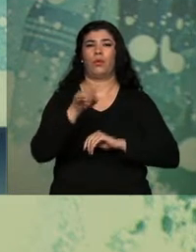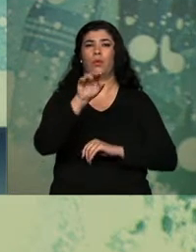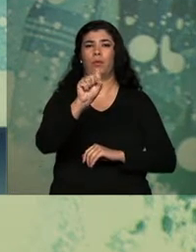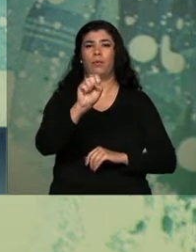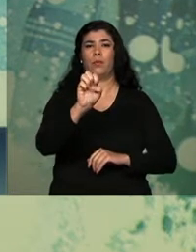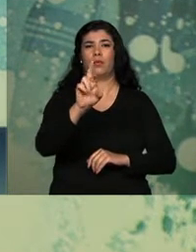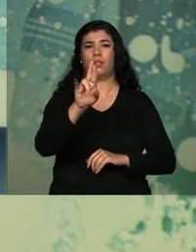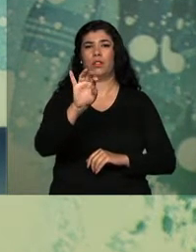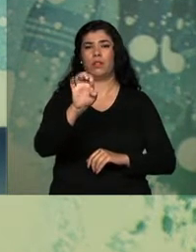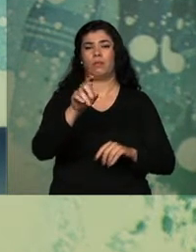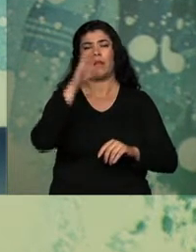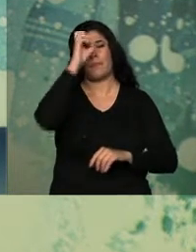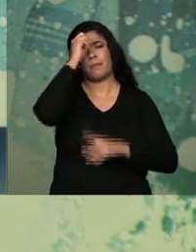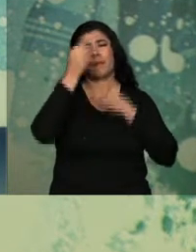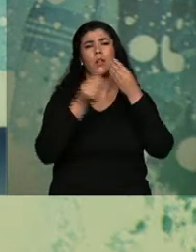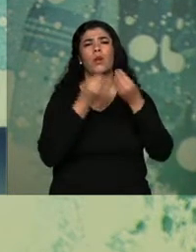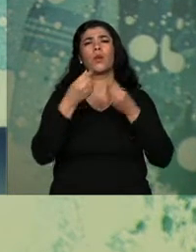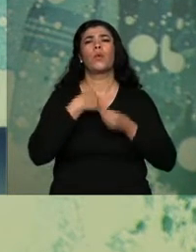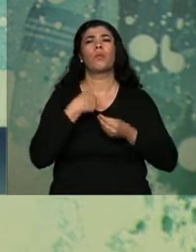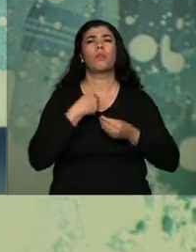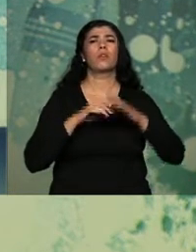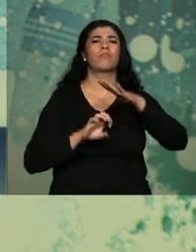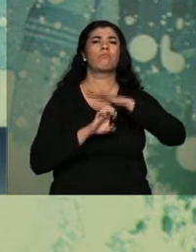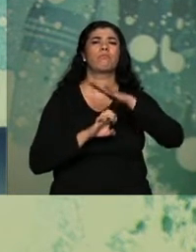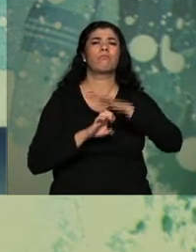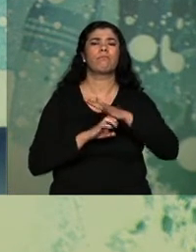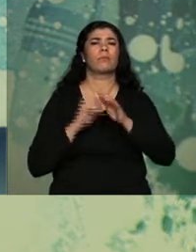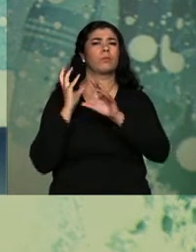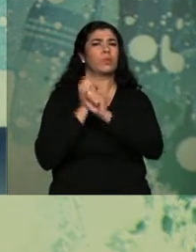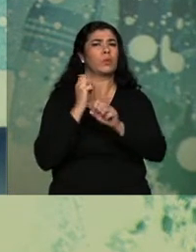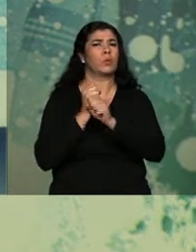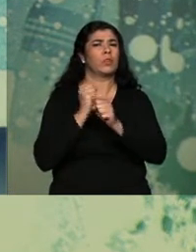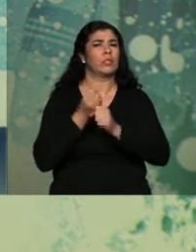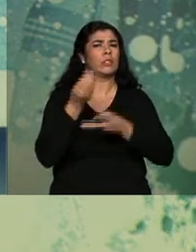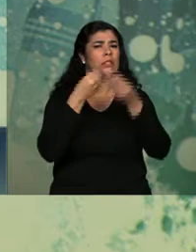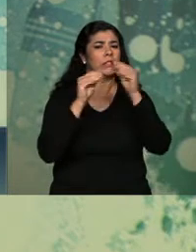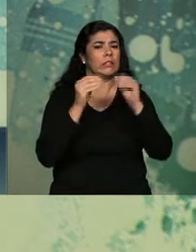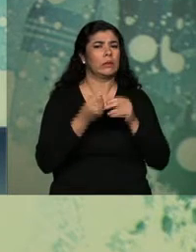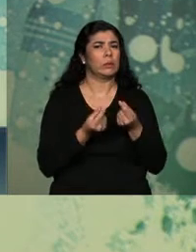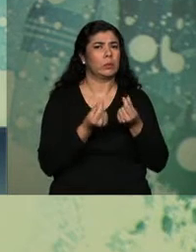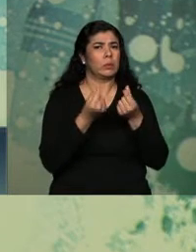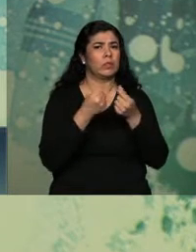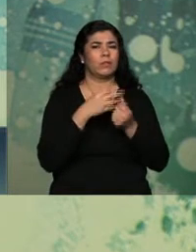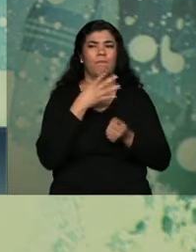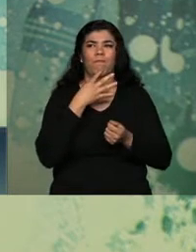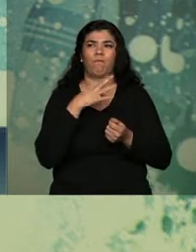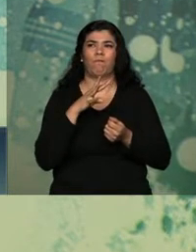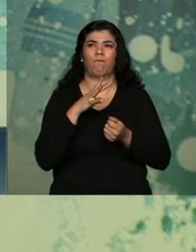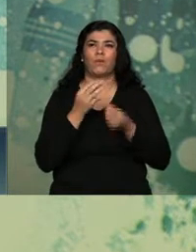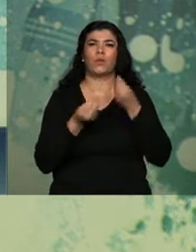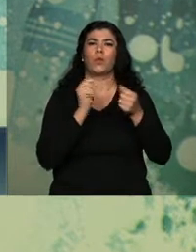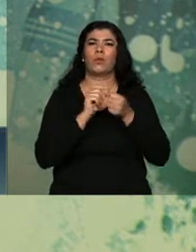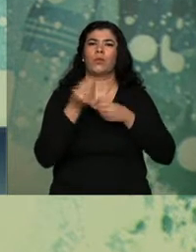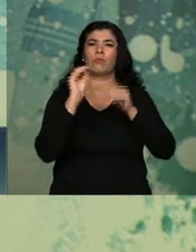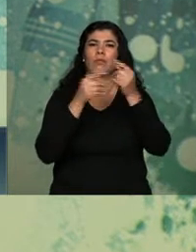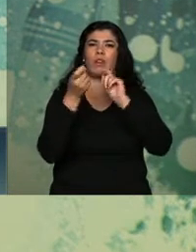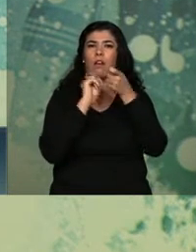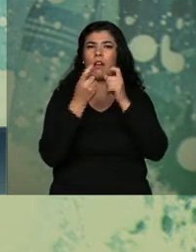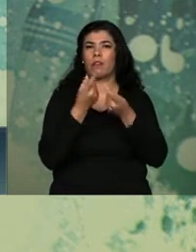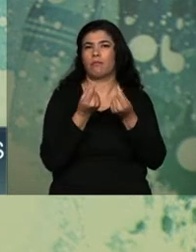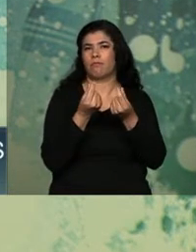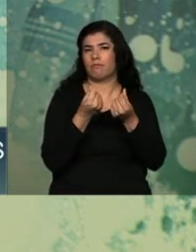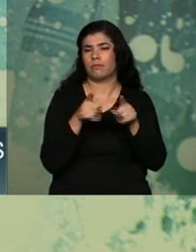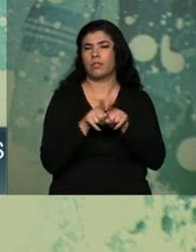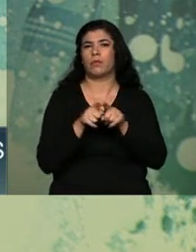ser empresário, porque às vezes as contas não fecham, é complicado quando a gente não tem o conhecimento. O Sebrae me